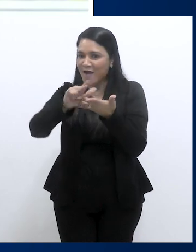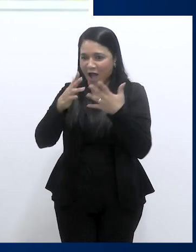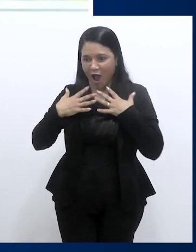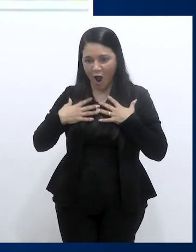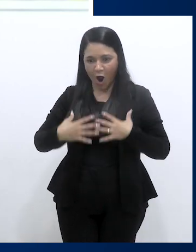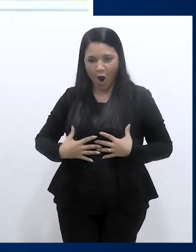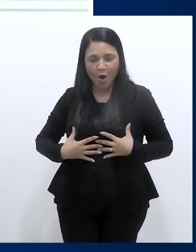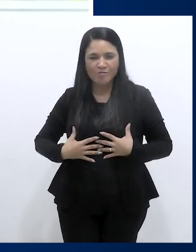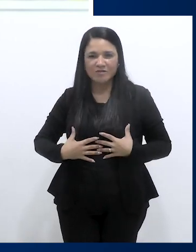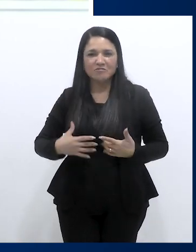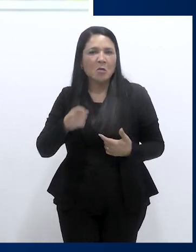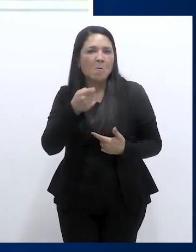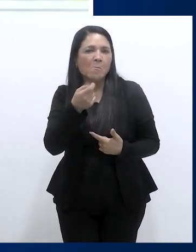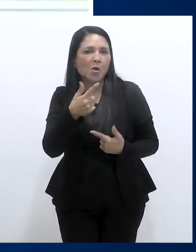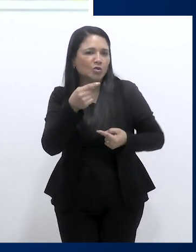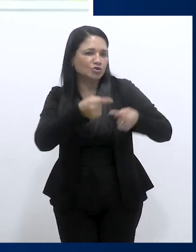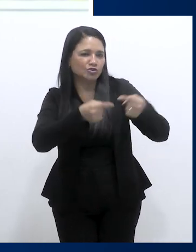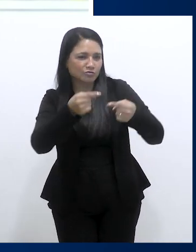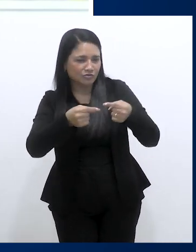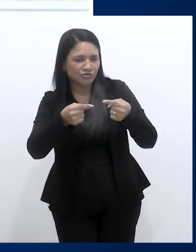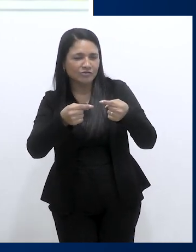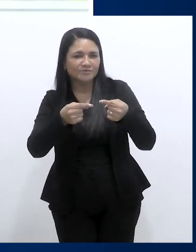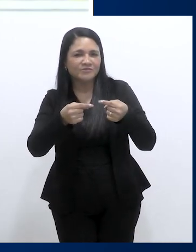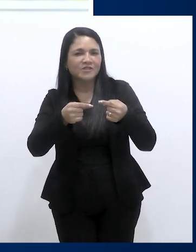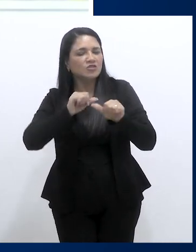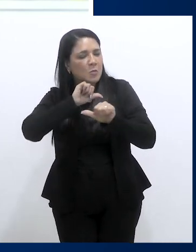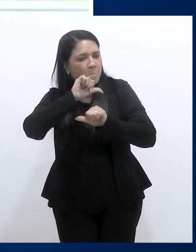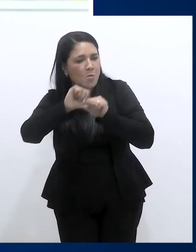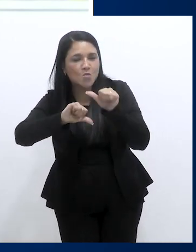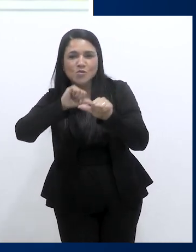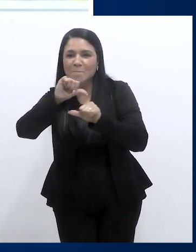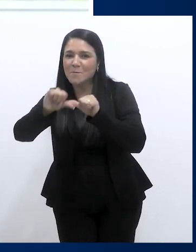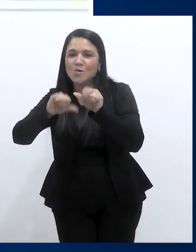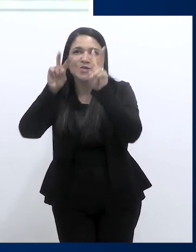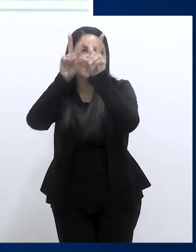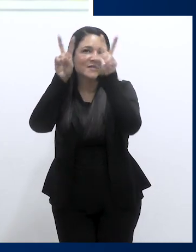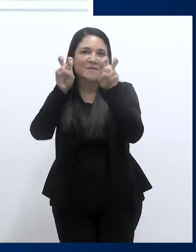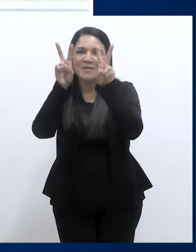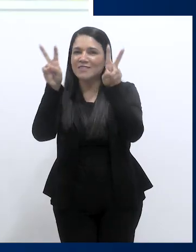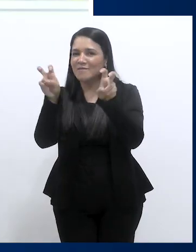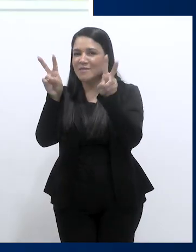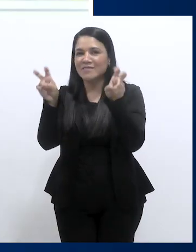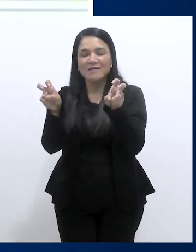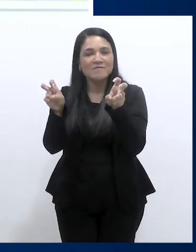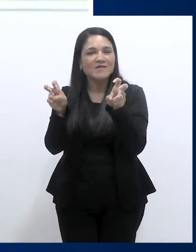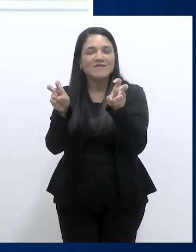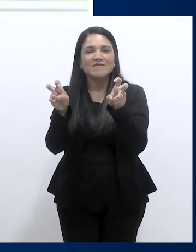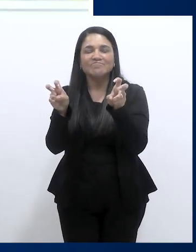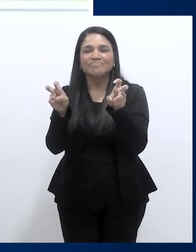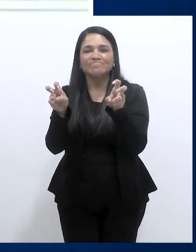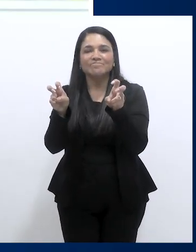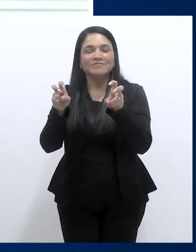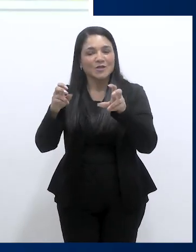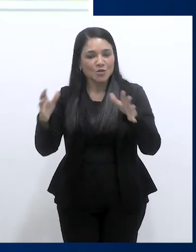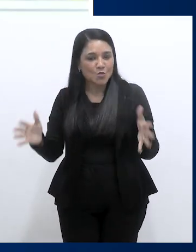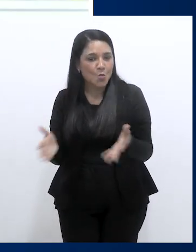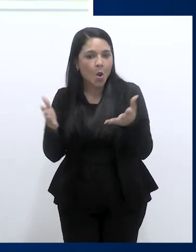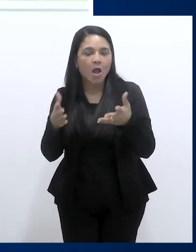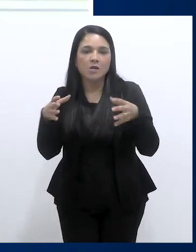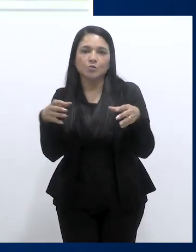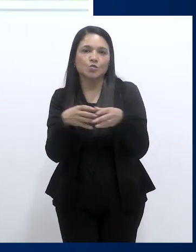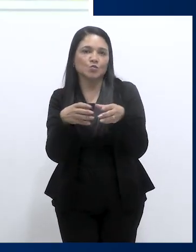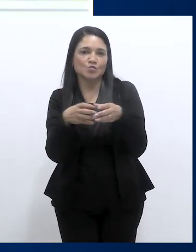para fantasia, para coisa e menos coisa para se discutir, entendeu? A gente vai mudando conforme